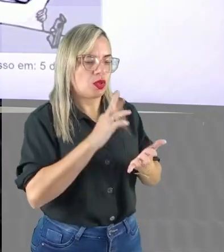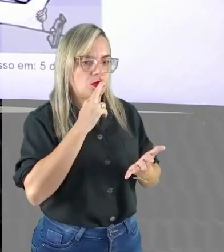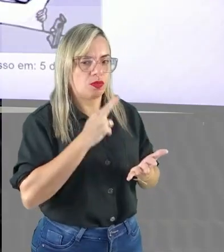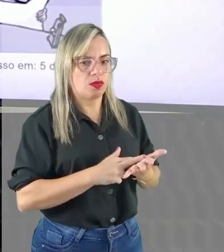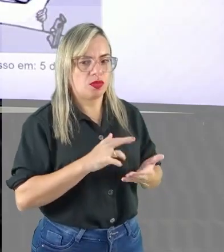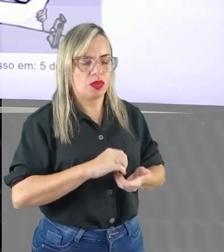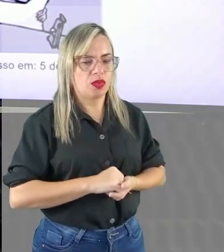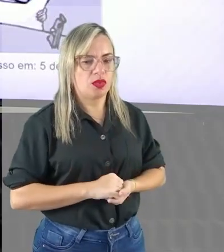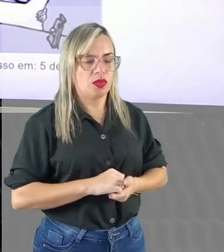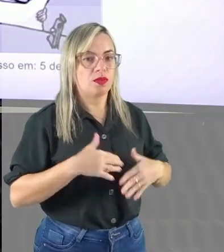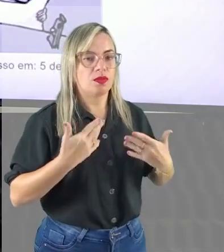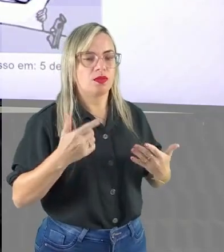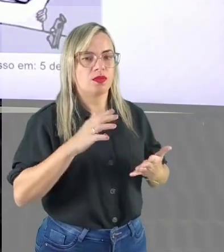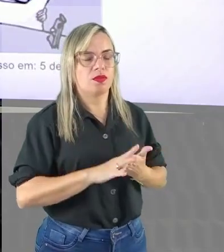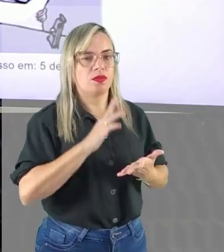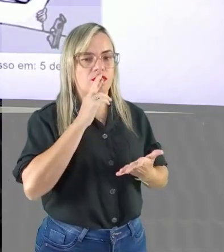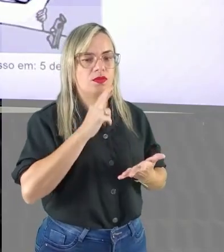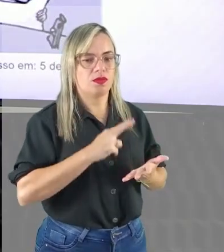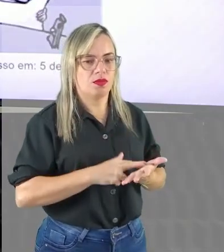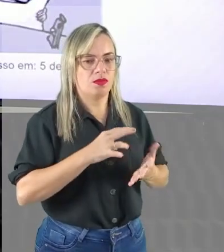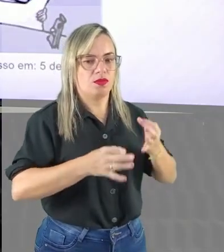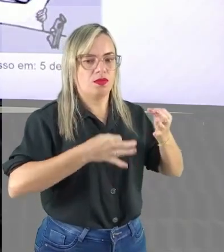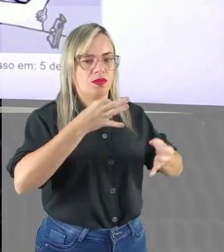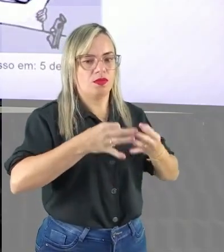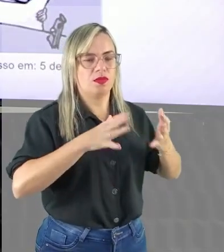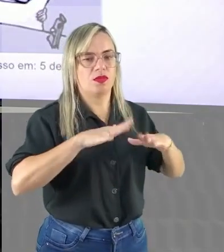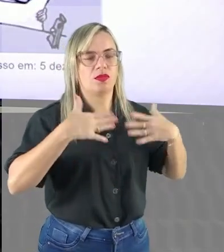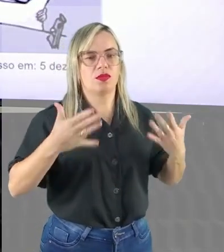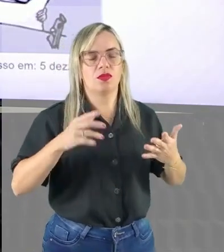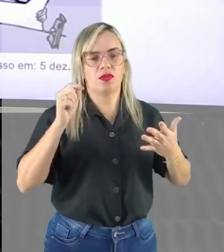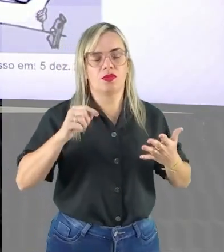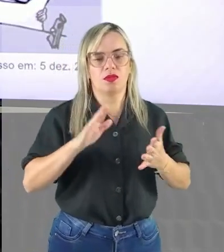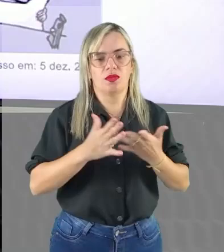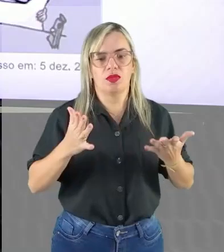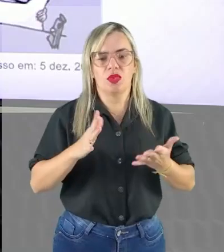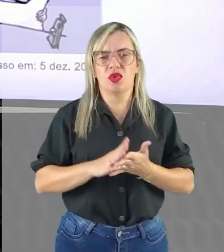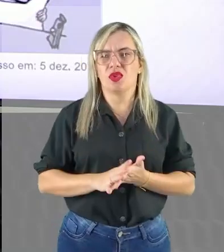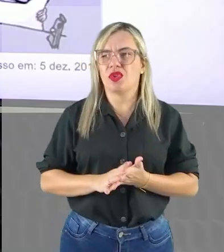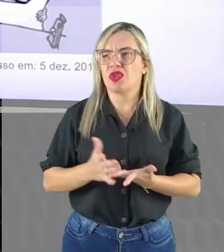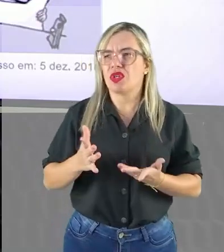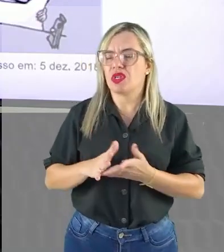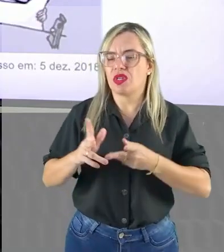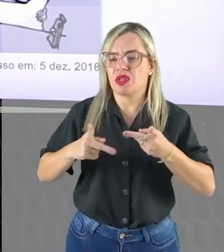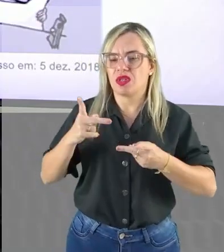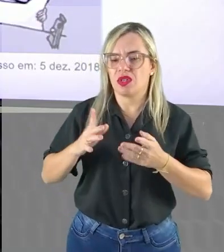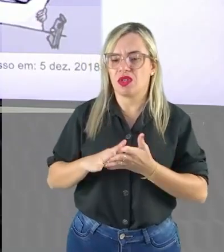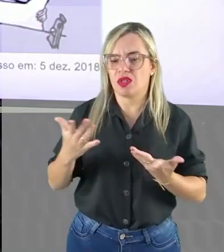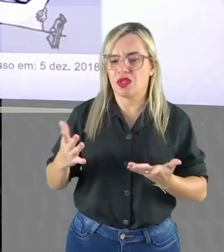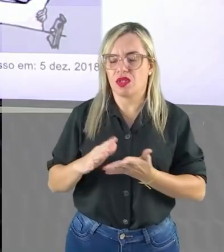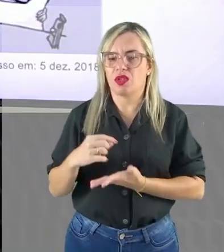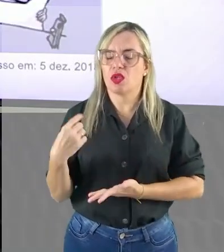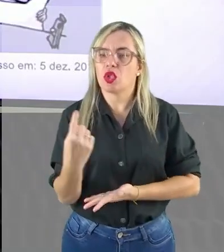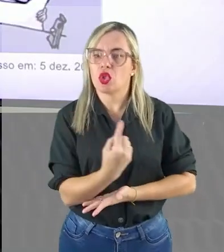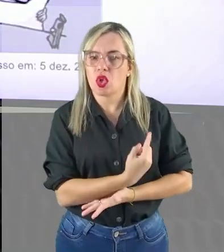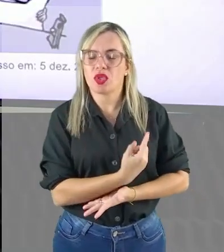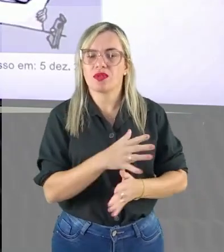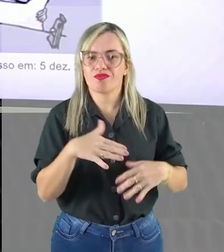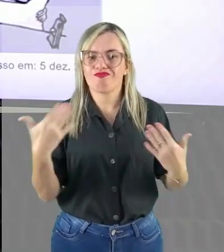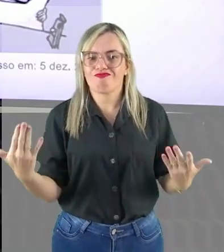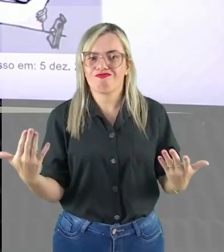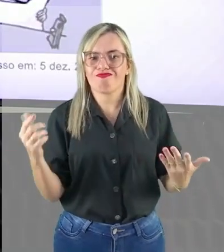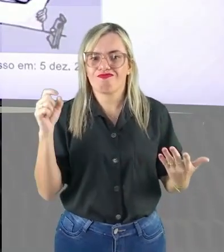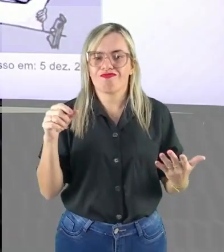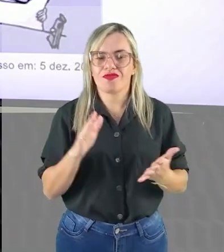nós outros. Ou seja, aí tem uma crítica. Qual a crítica? Ele fala, o que aconteceu com o mundo? Nós. Praticamente ele diz,